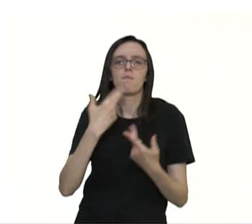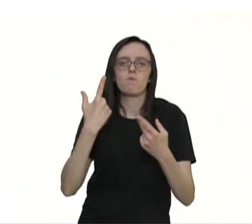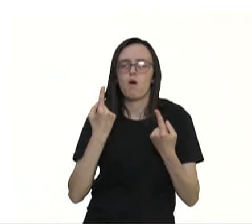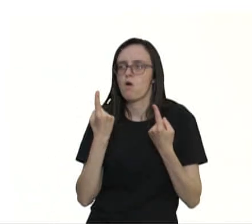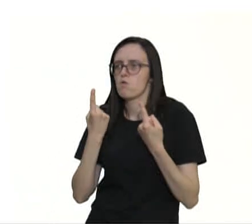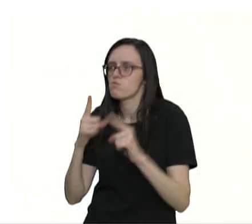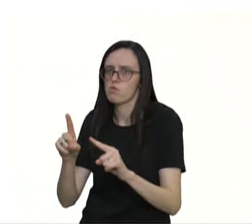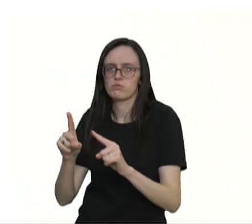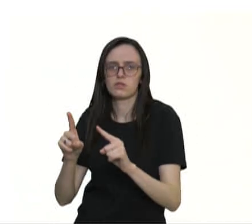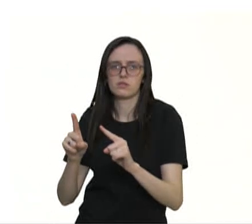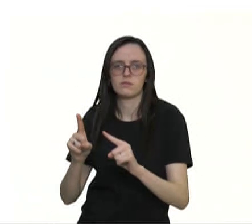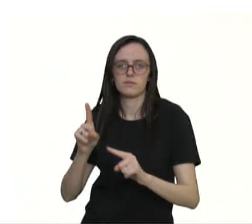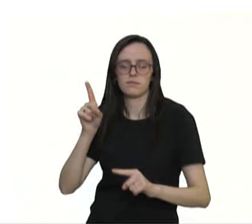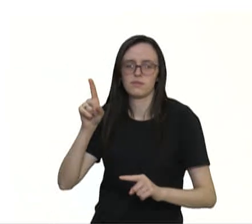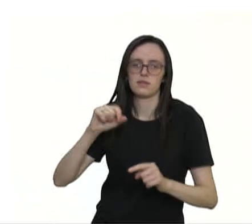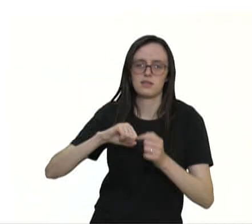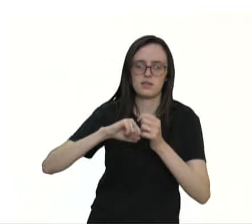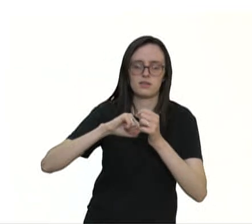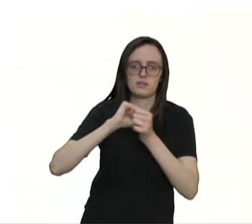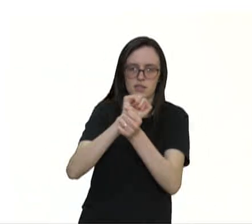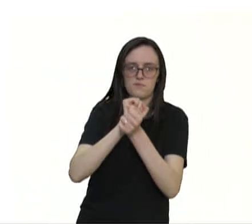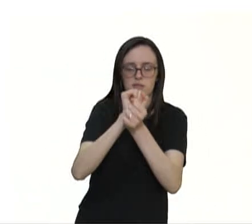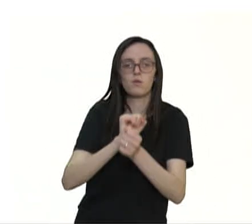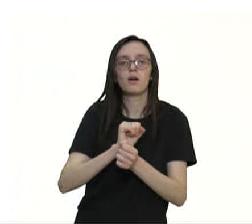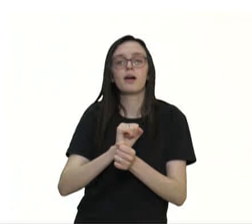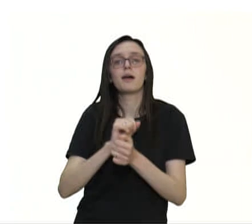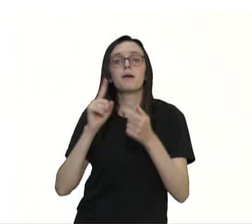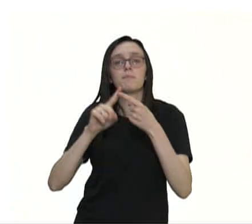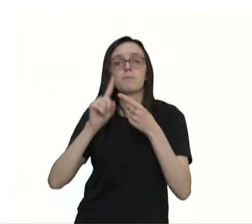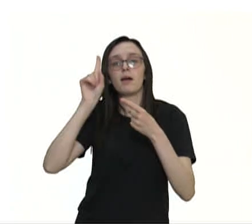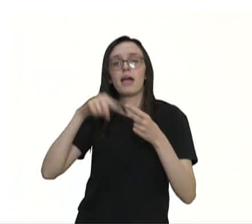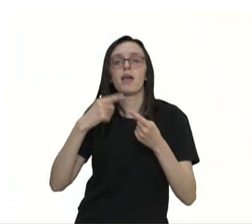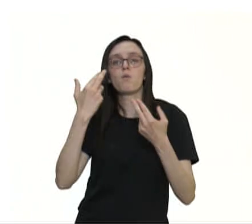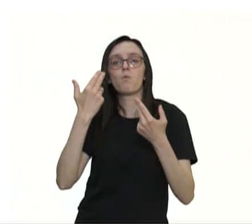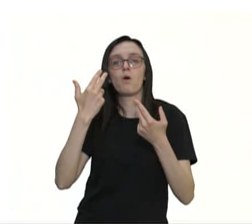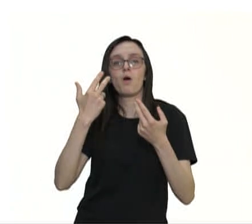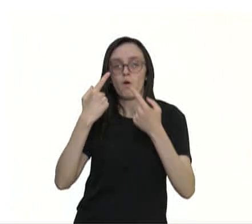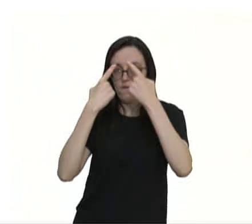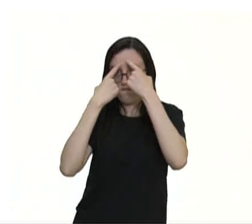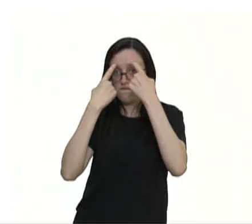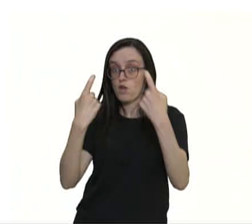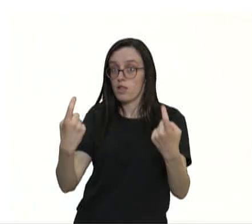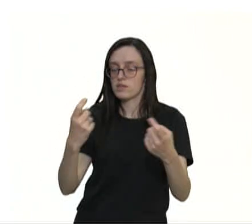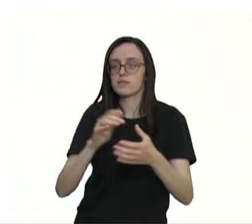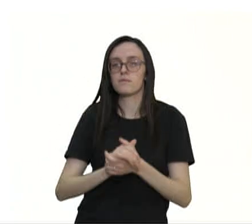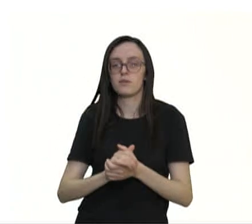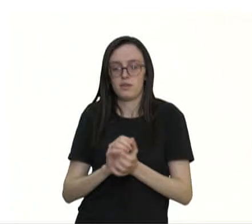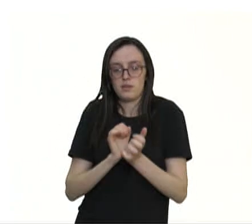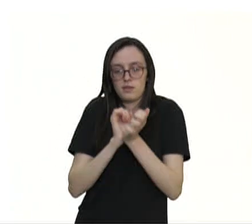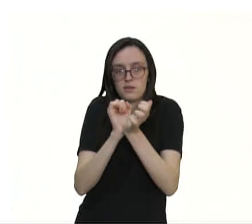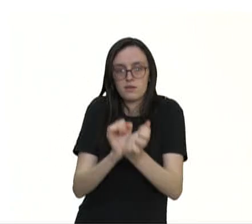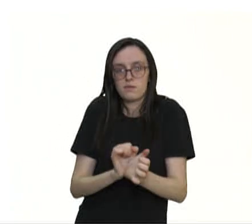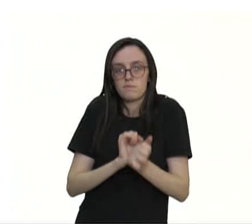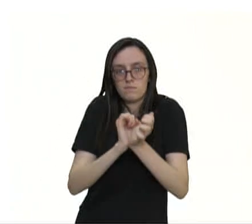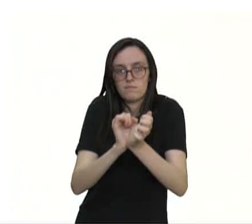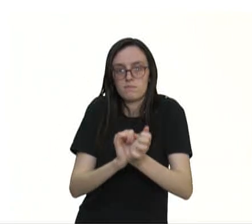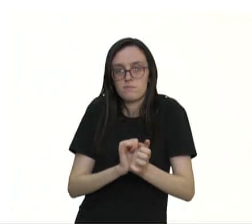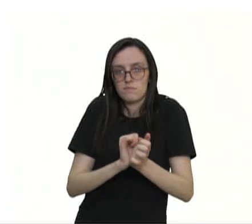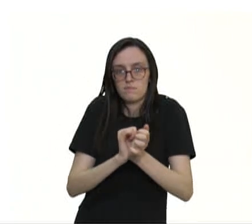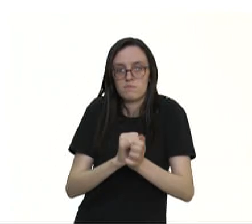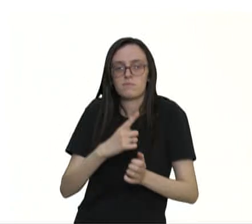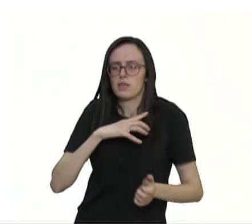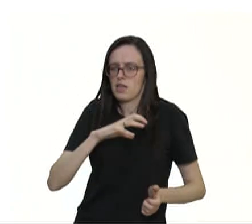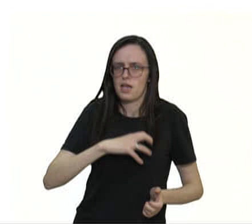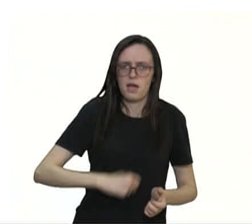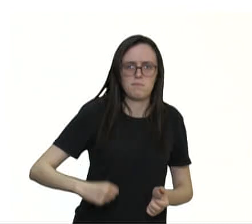resistência à escravidão. Uma delas, a violência contra si mesmos. Os escravizados praticavam